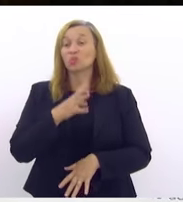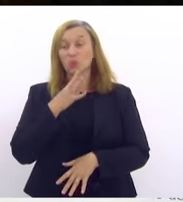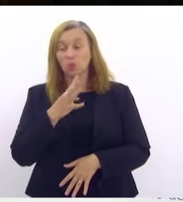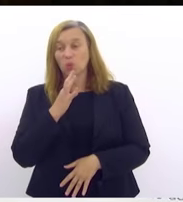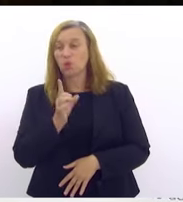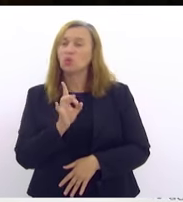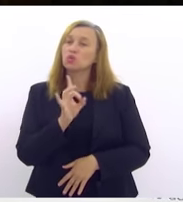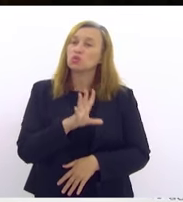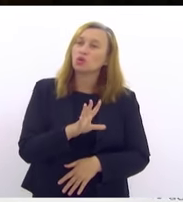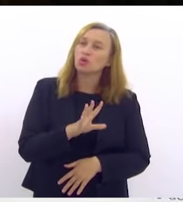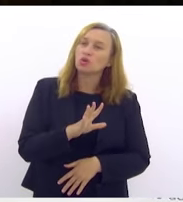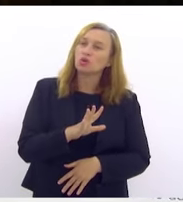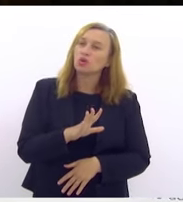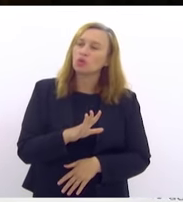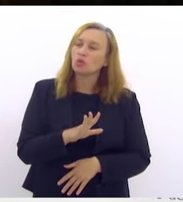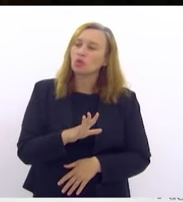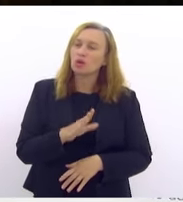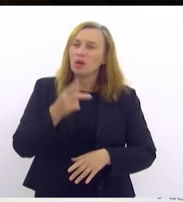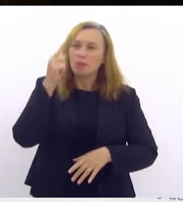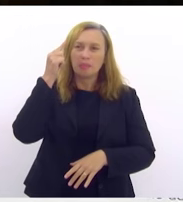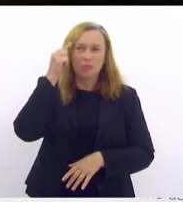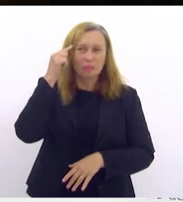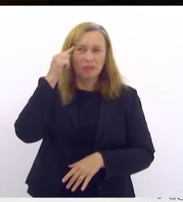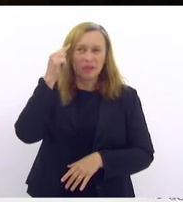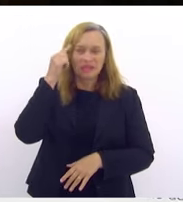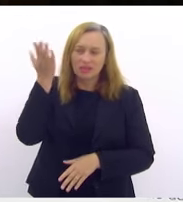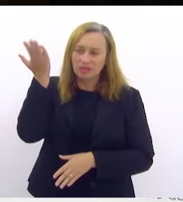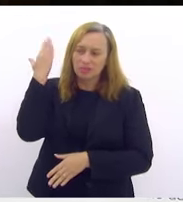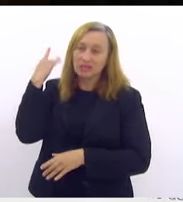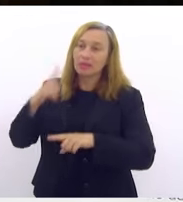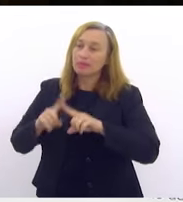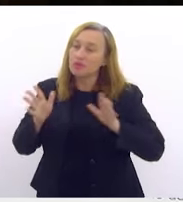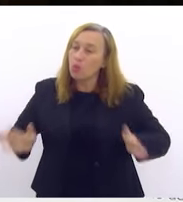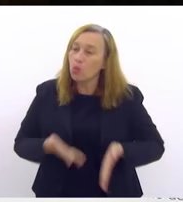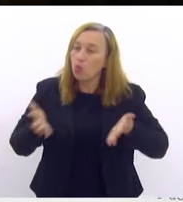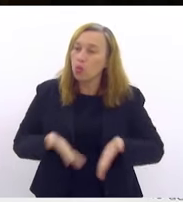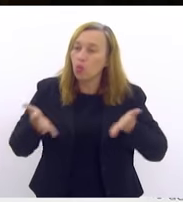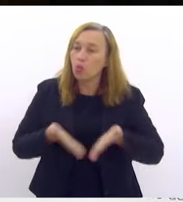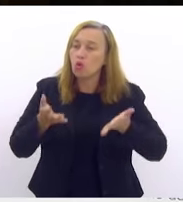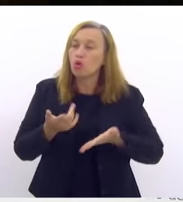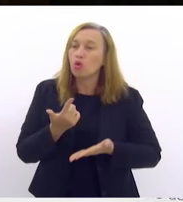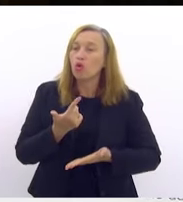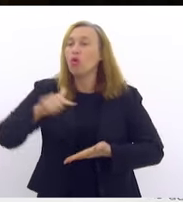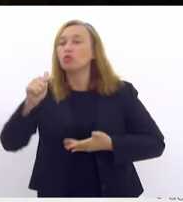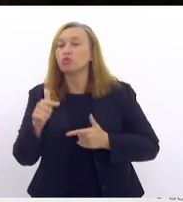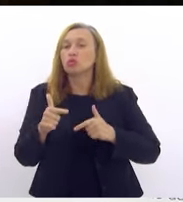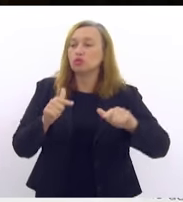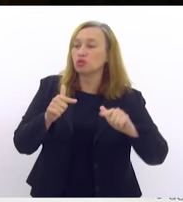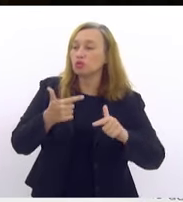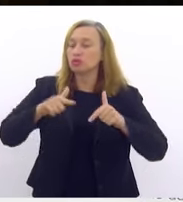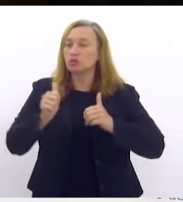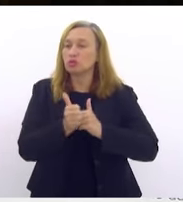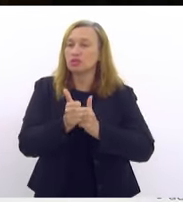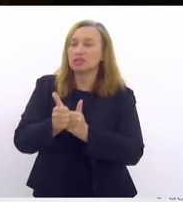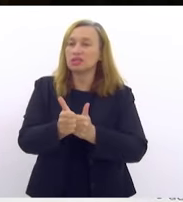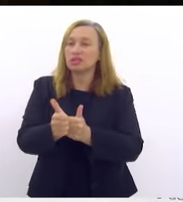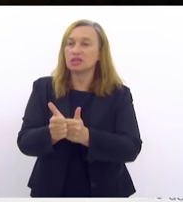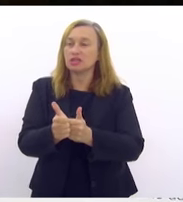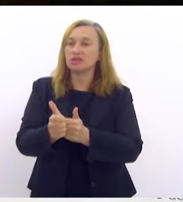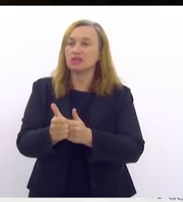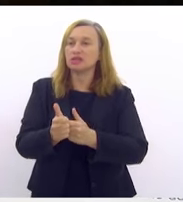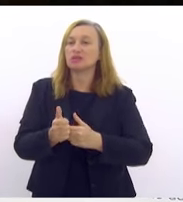não seja apenas um tributo ao passado mas também um estímulo para que outros sigam os seus passos ilustre Desembargador